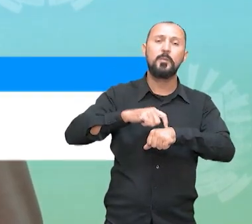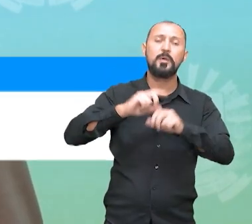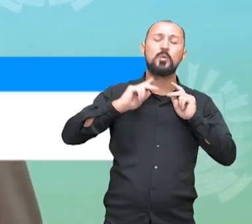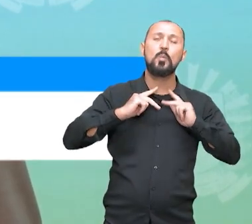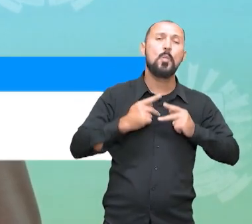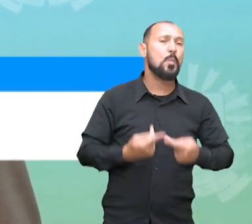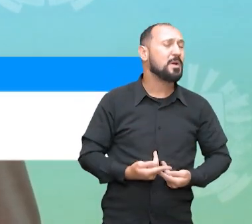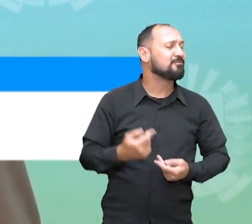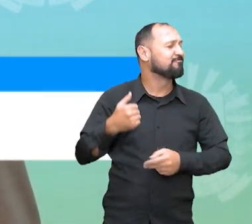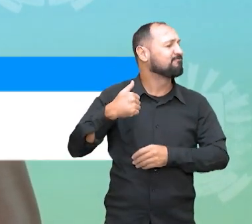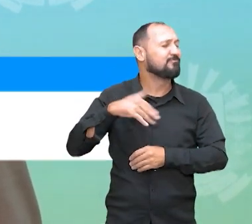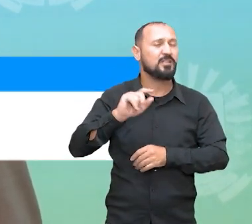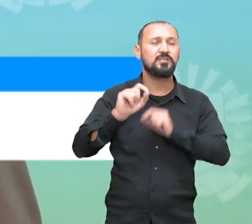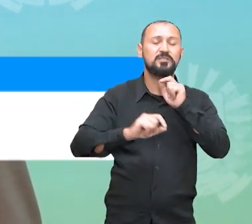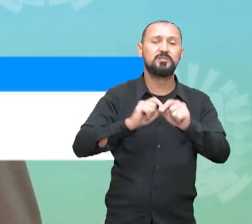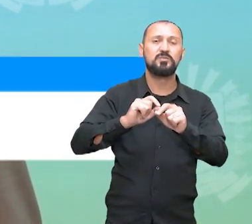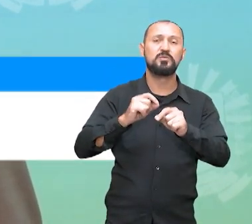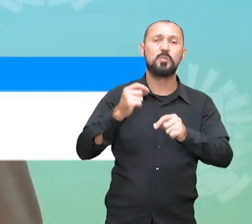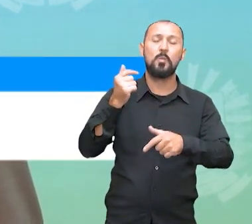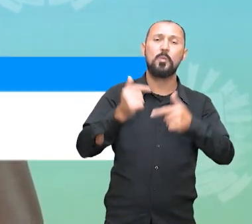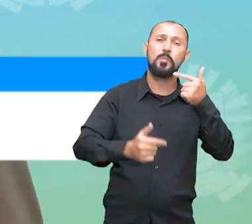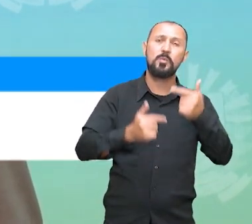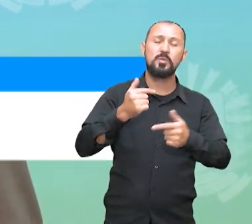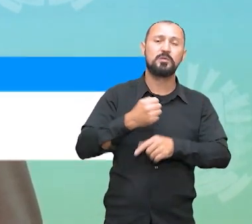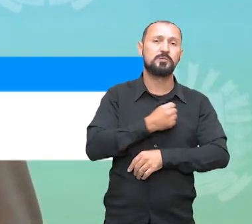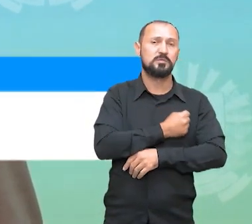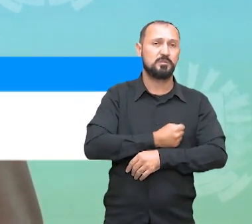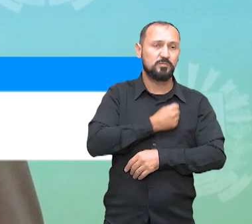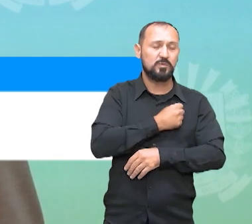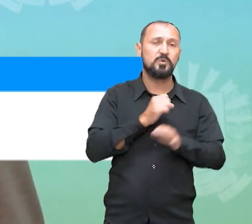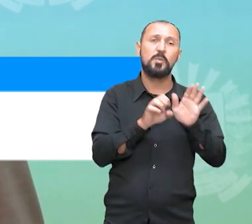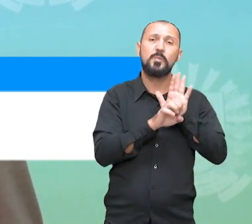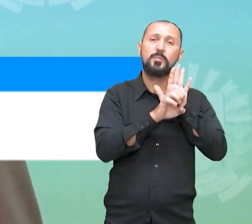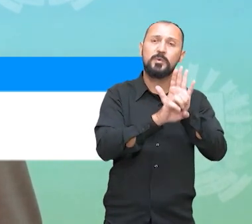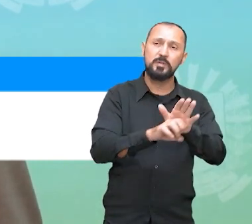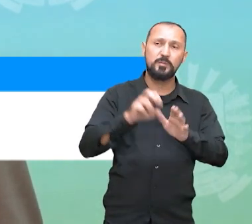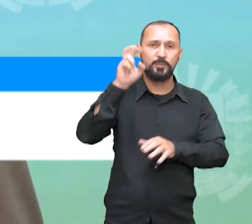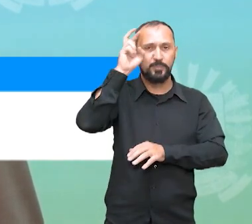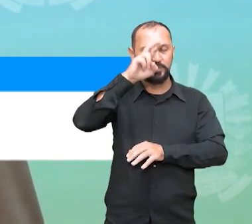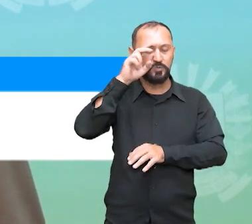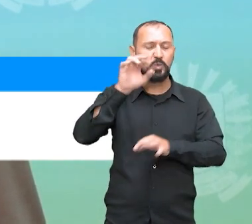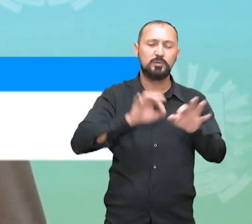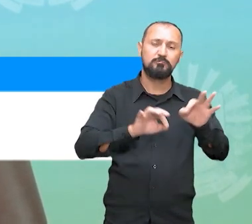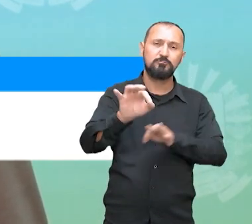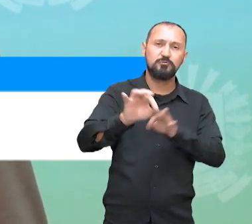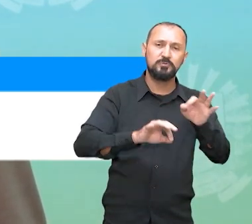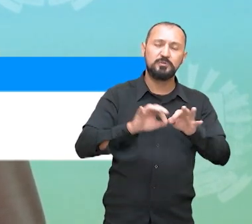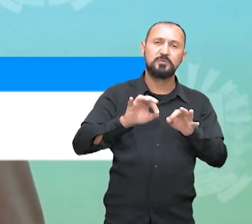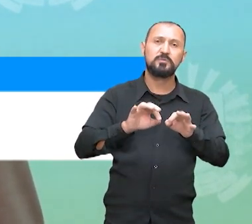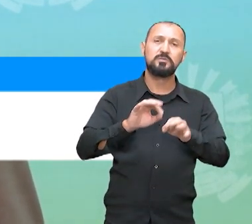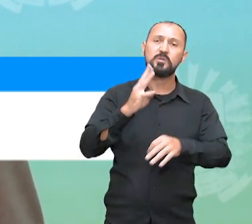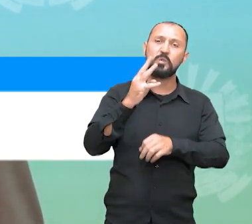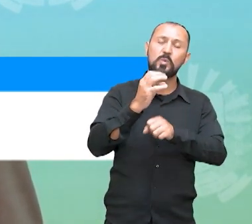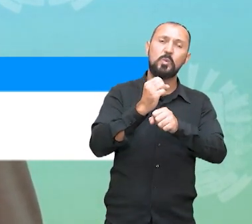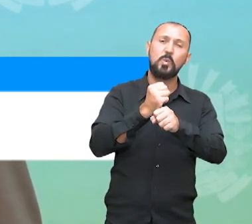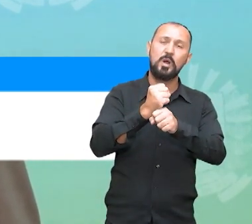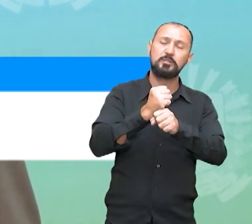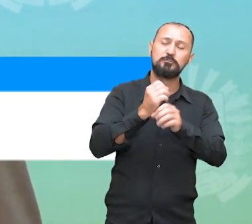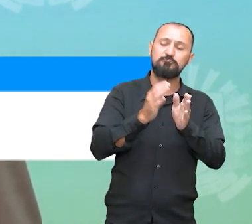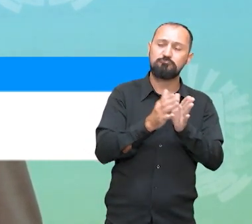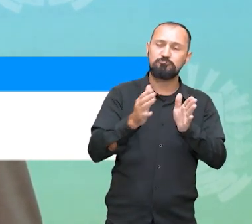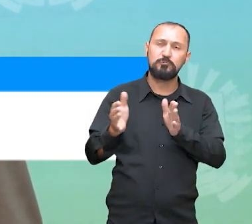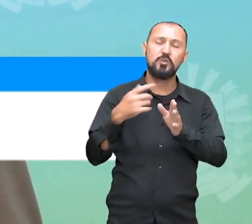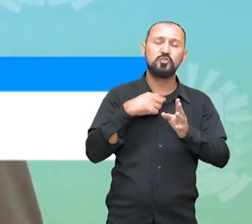humana acima de qualquer coisa e um político que deixou saudades pelo exemplo, pelo legado que construiu ao longo de 4 mandatos